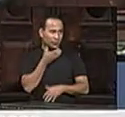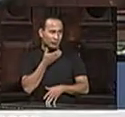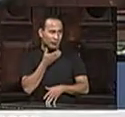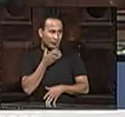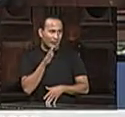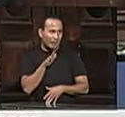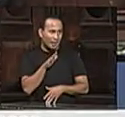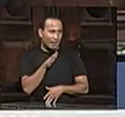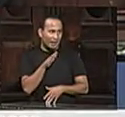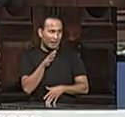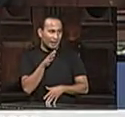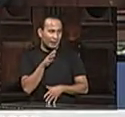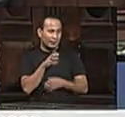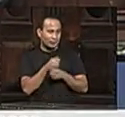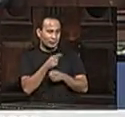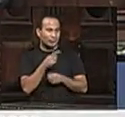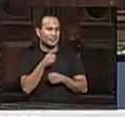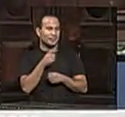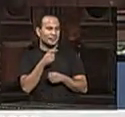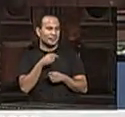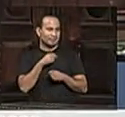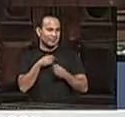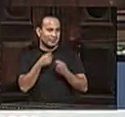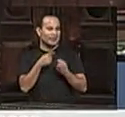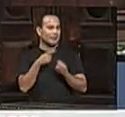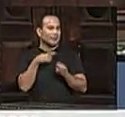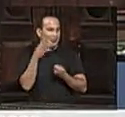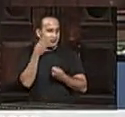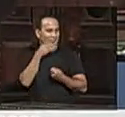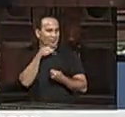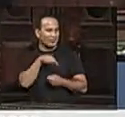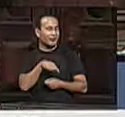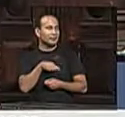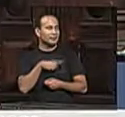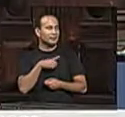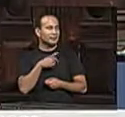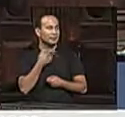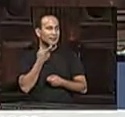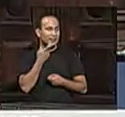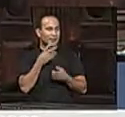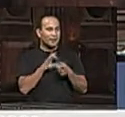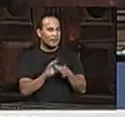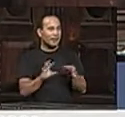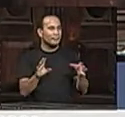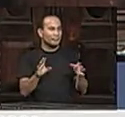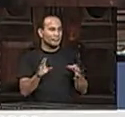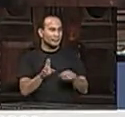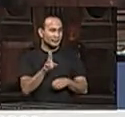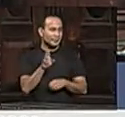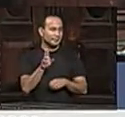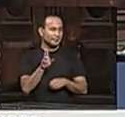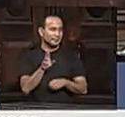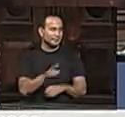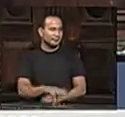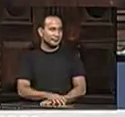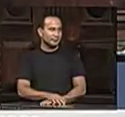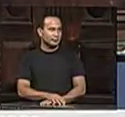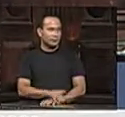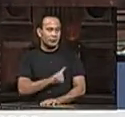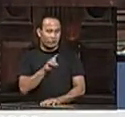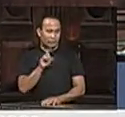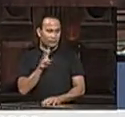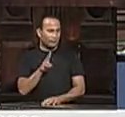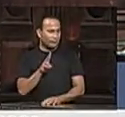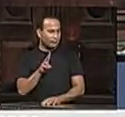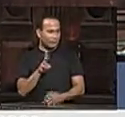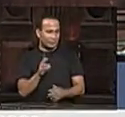saldo financeiro tem que estar lá comprovado em conta, apontando que está disponível para a educação, mas não vem